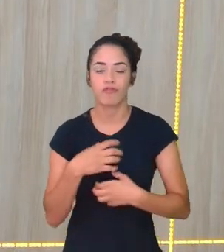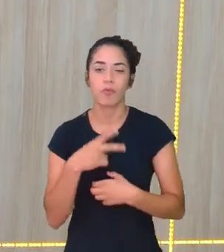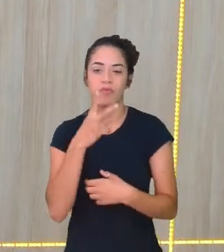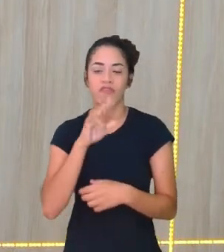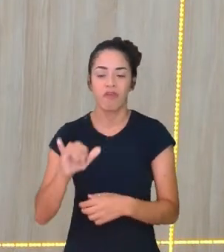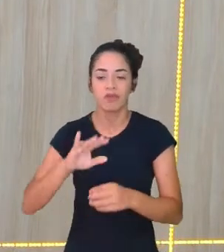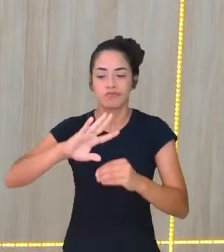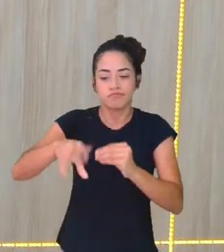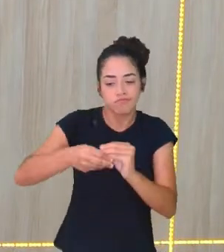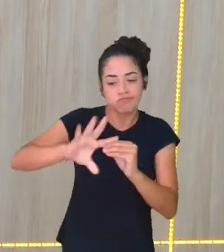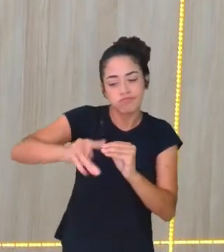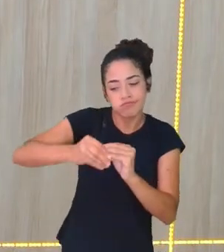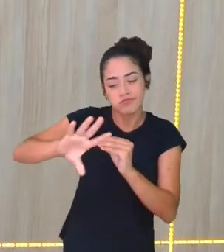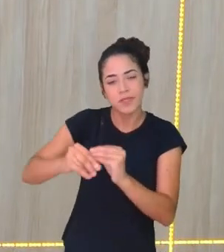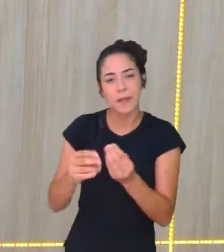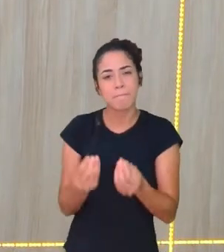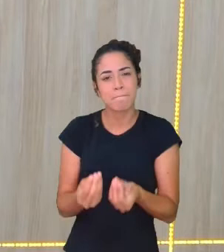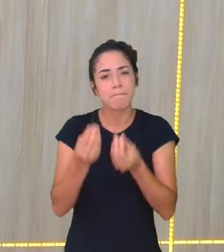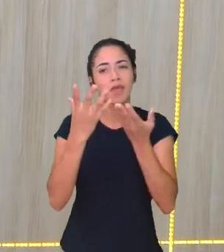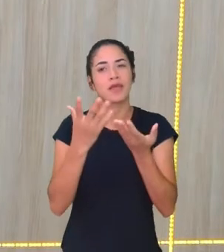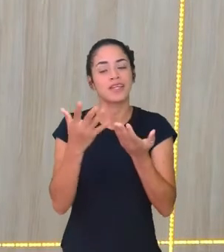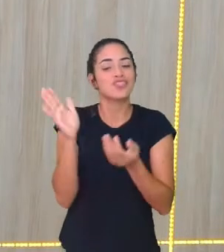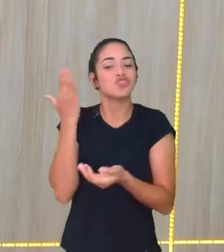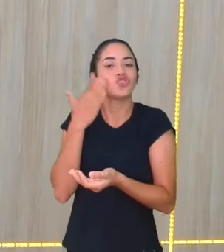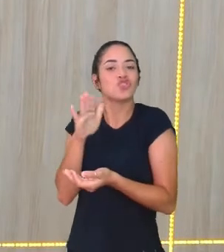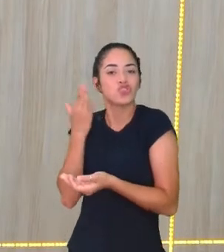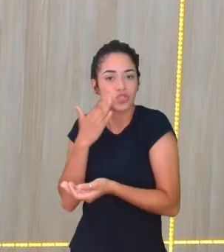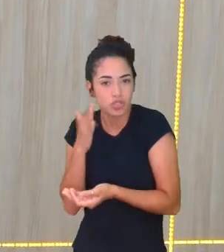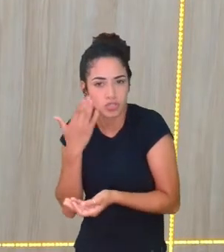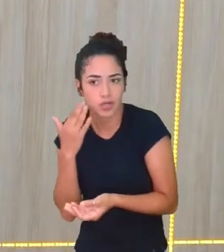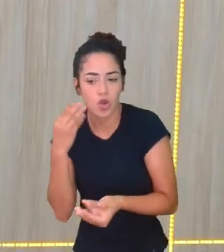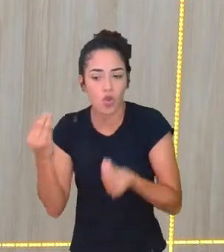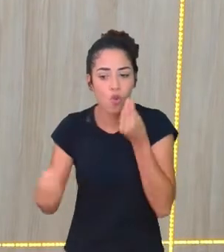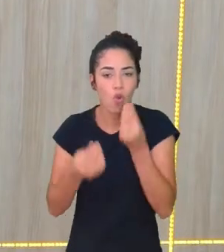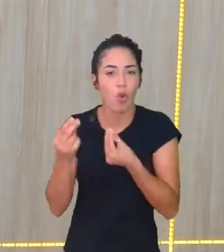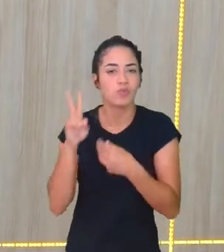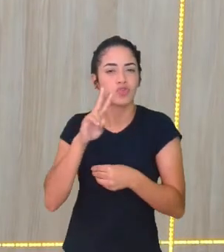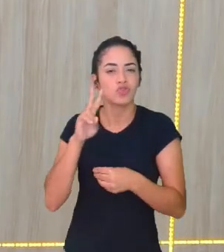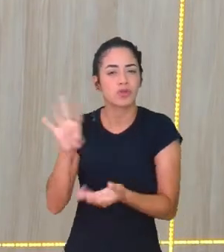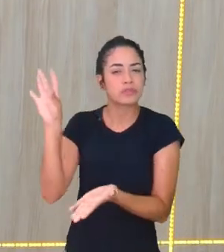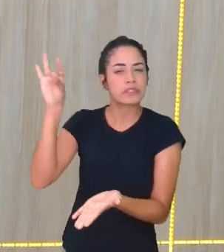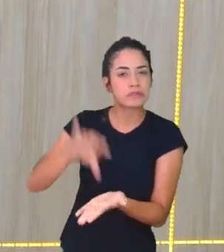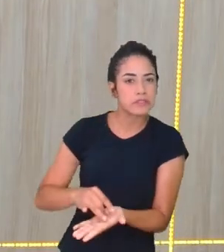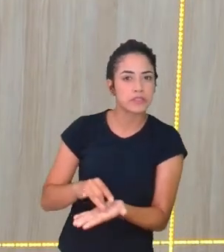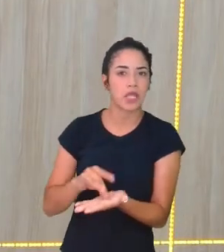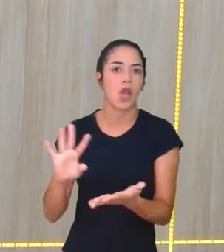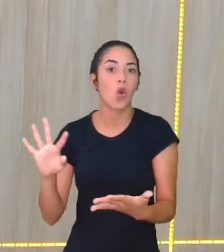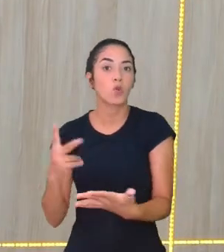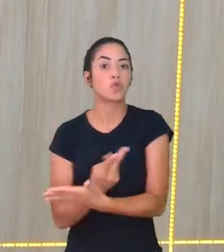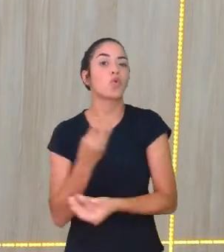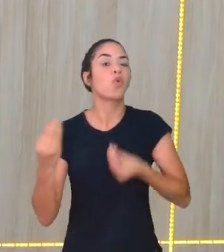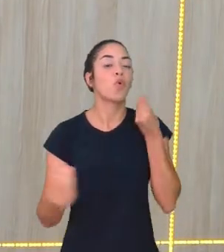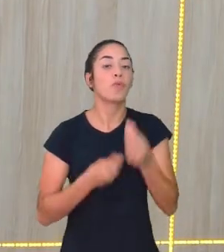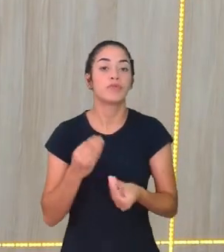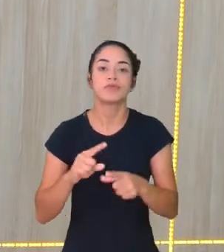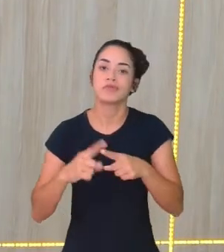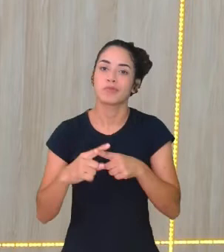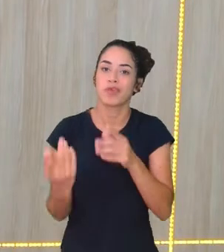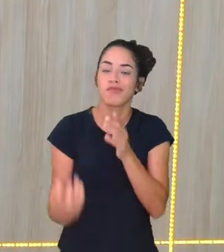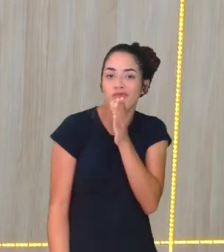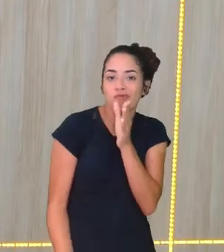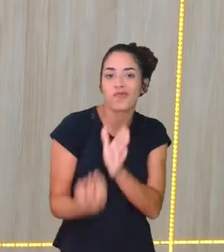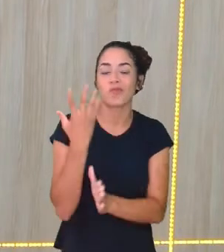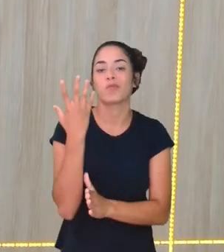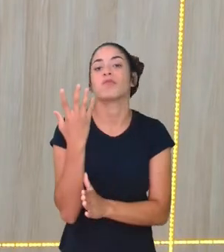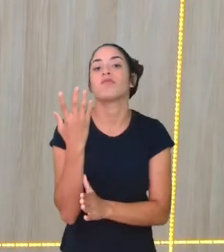acrescentadas para quebrar com esse paradigma eurocêntrico né e é formar cada vez mais